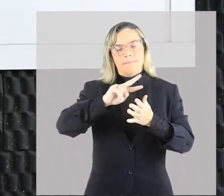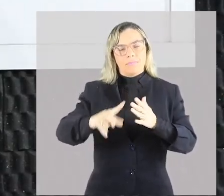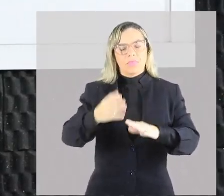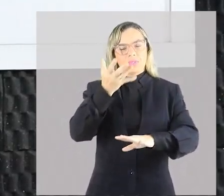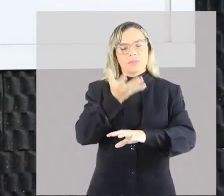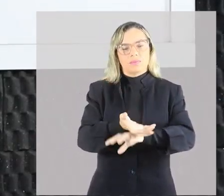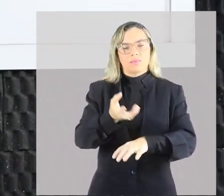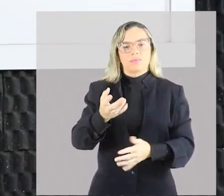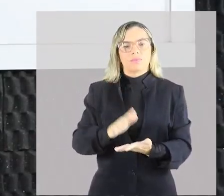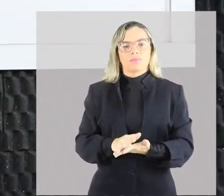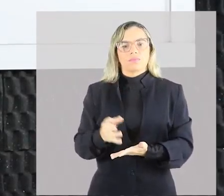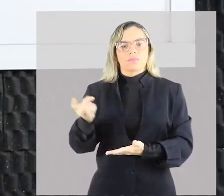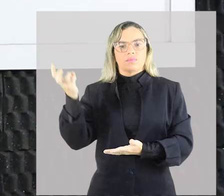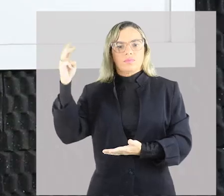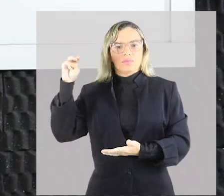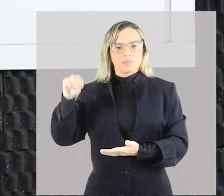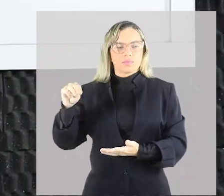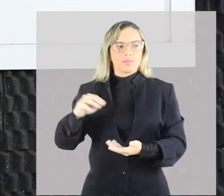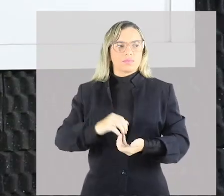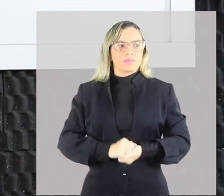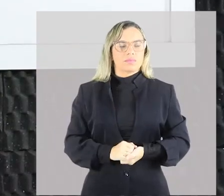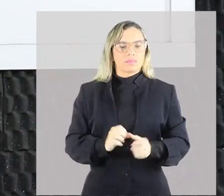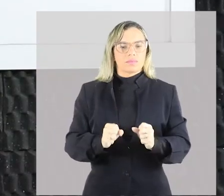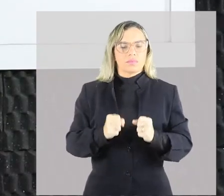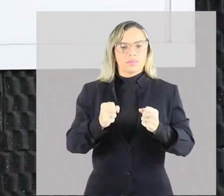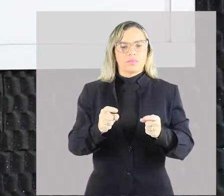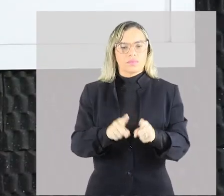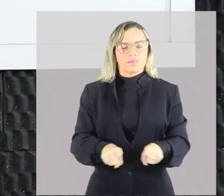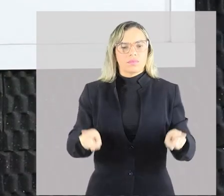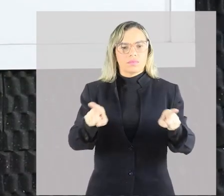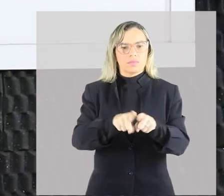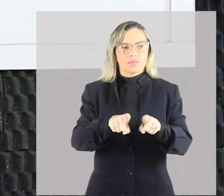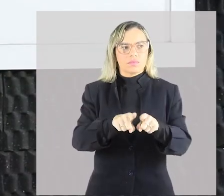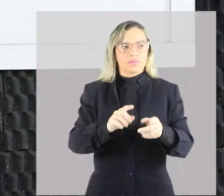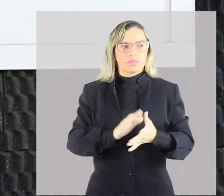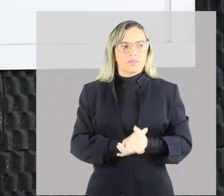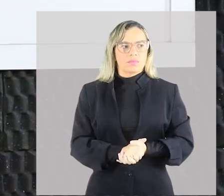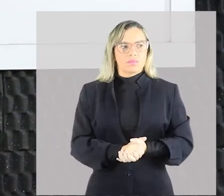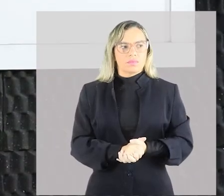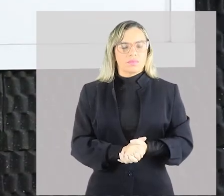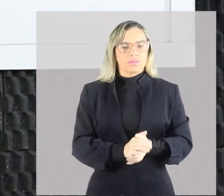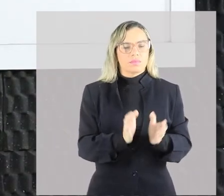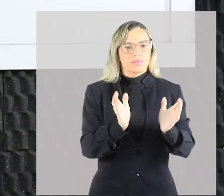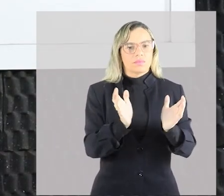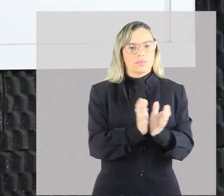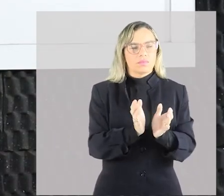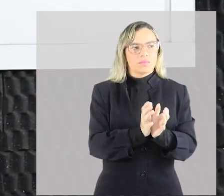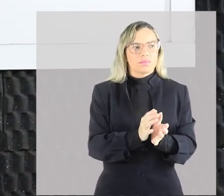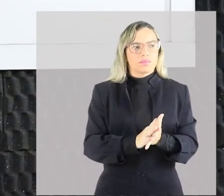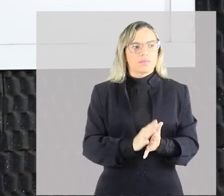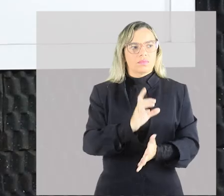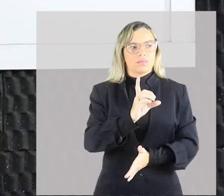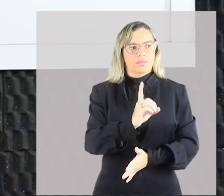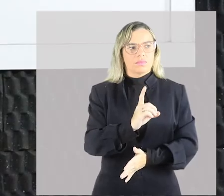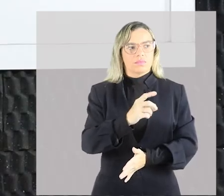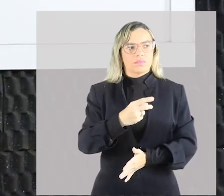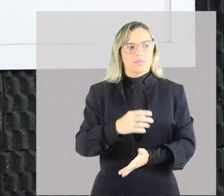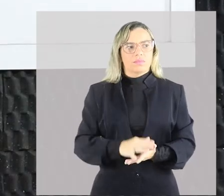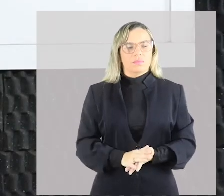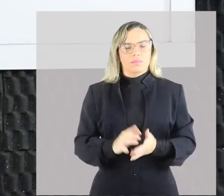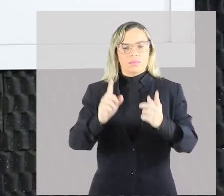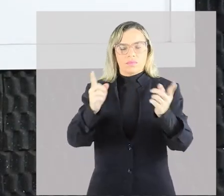matemática. Eu posso dizer também, ó, que eu vou chamar um conjunto D, chamar esses elementos aqui de